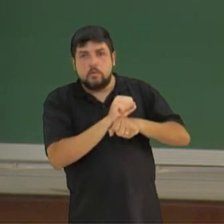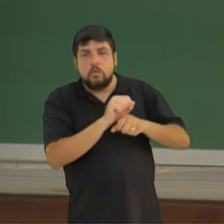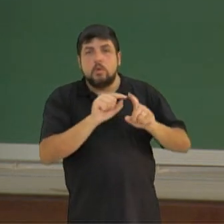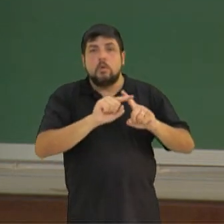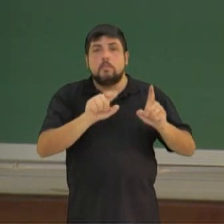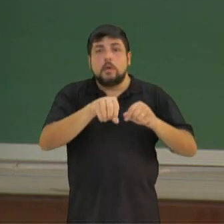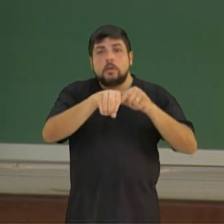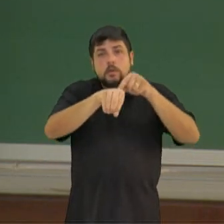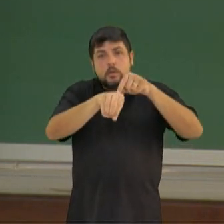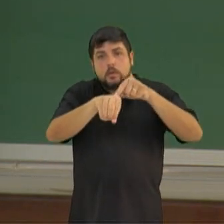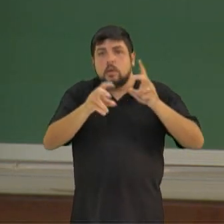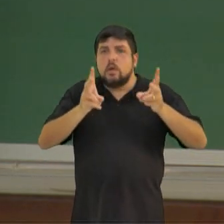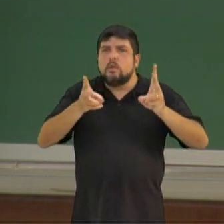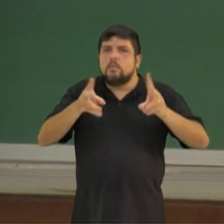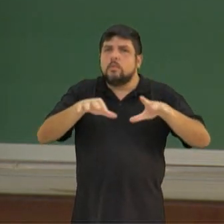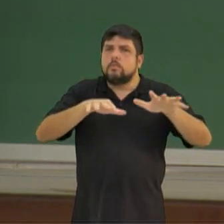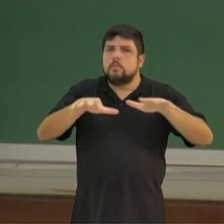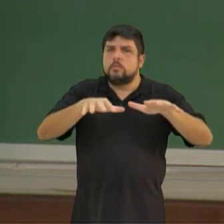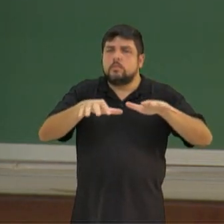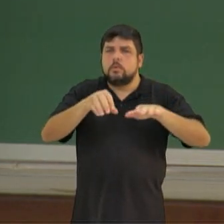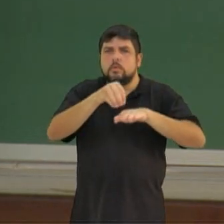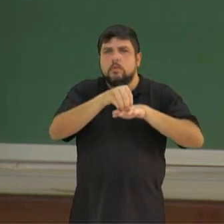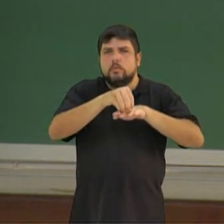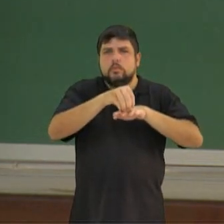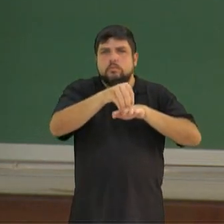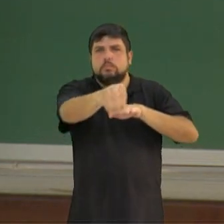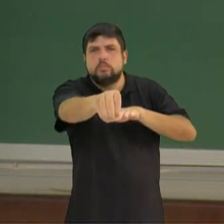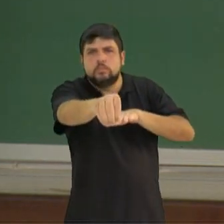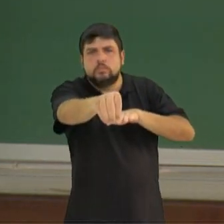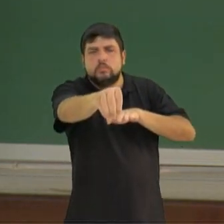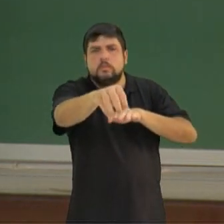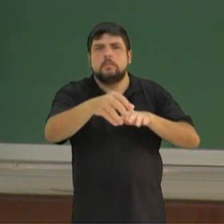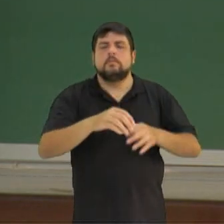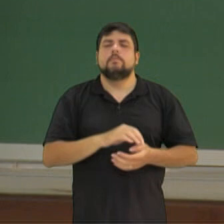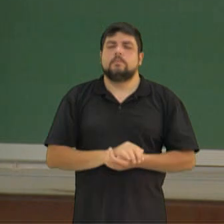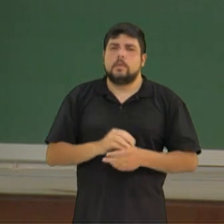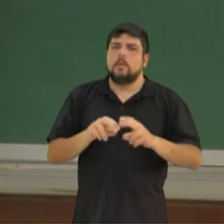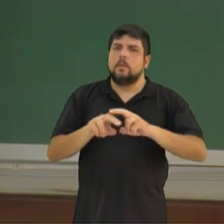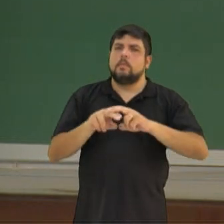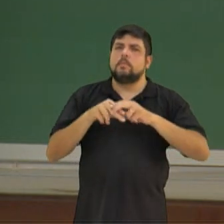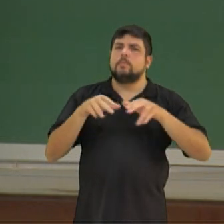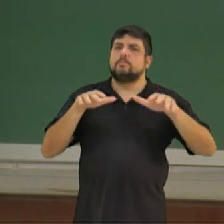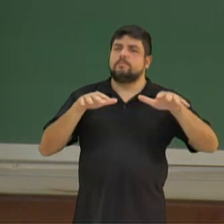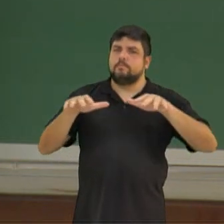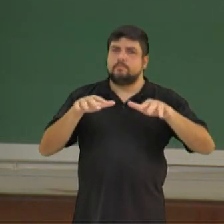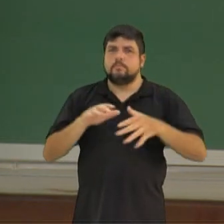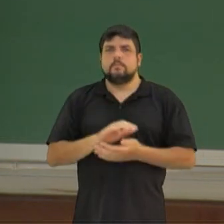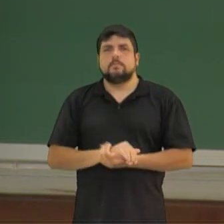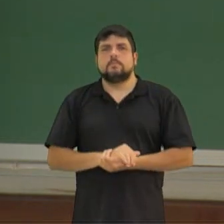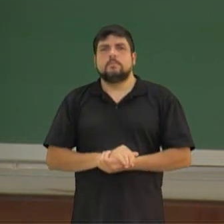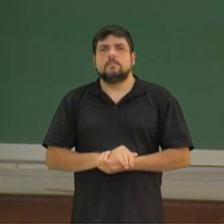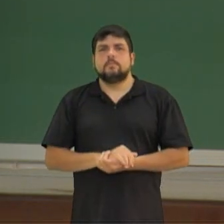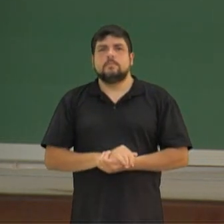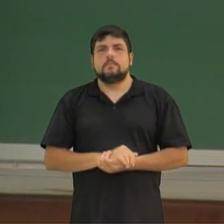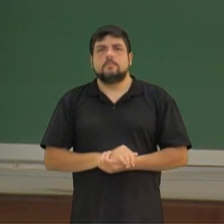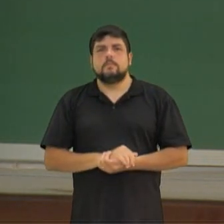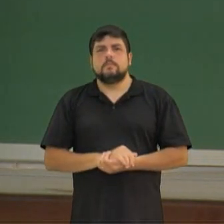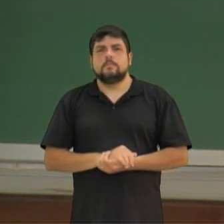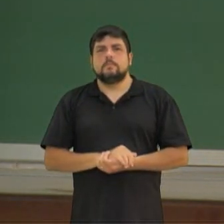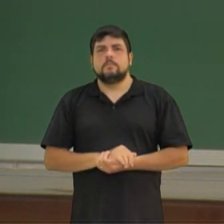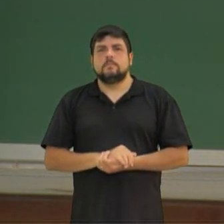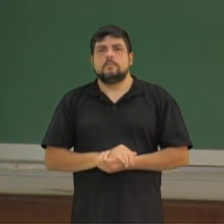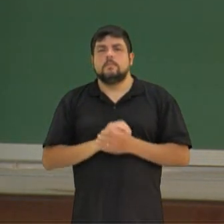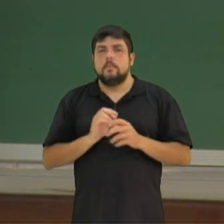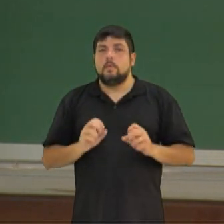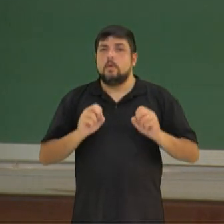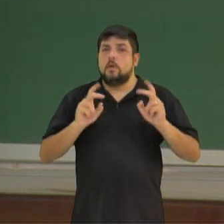movimento continue. Por isso que o objeto acabou sendo arremessado para frente, certo? E aí, lembrando que,